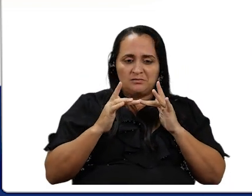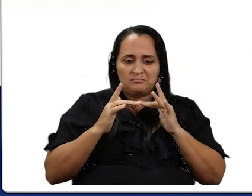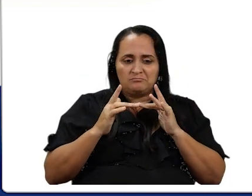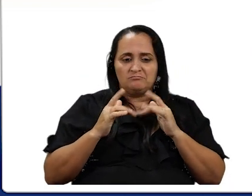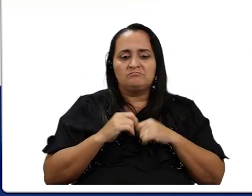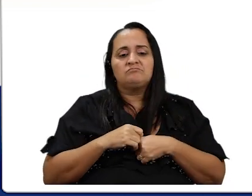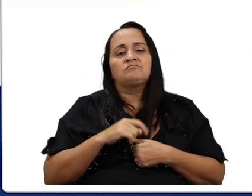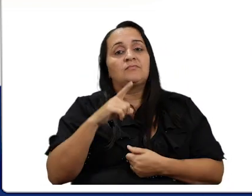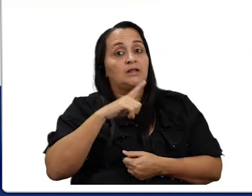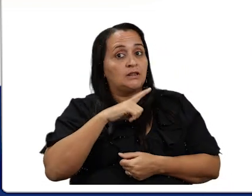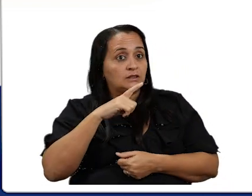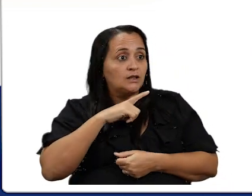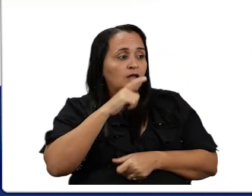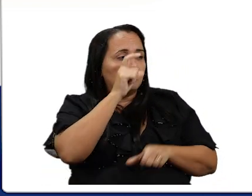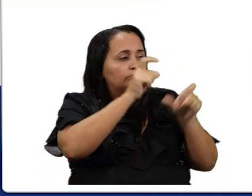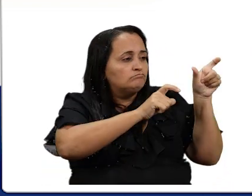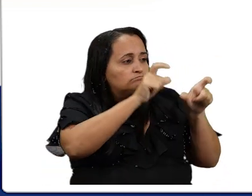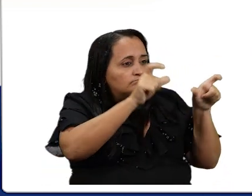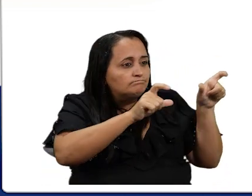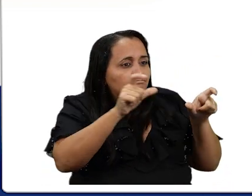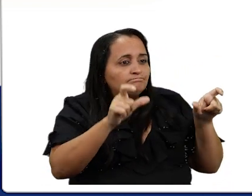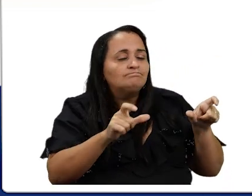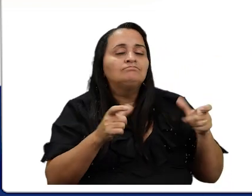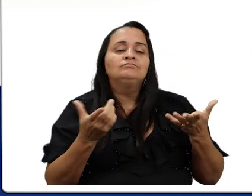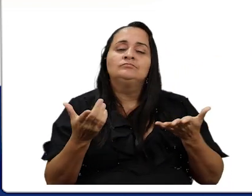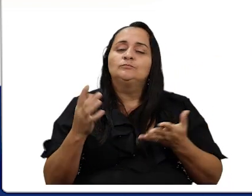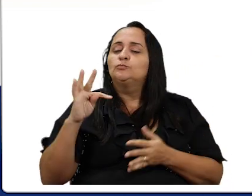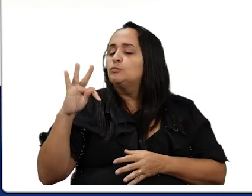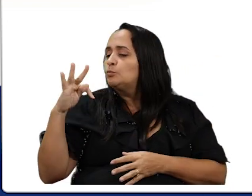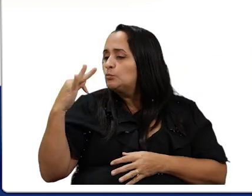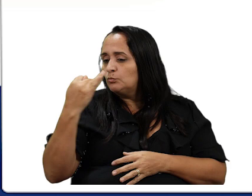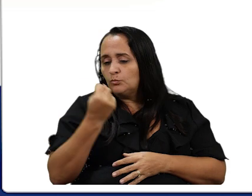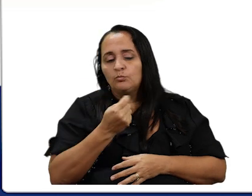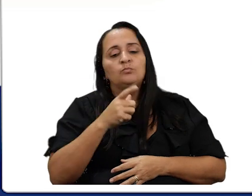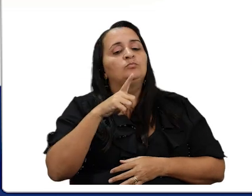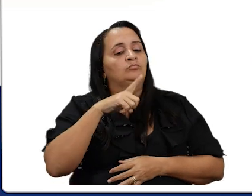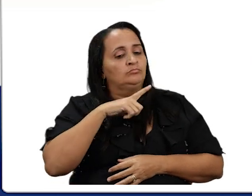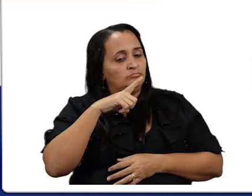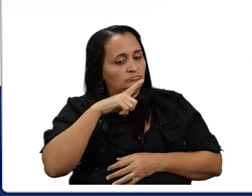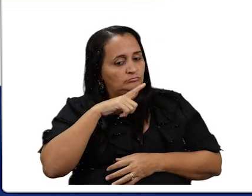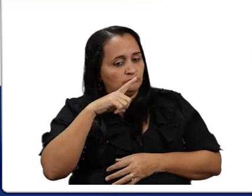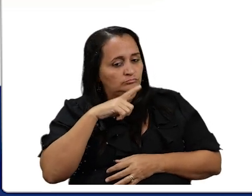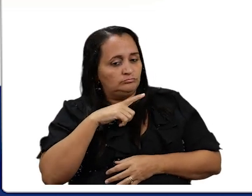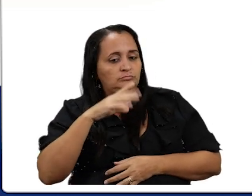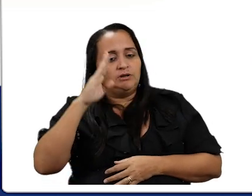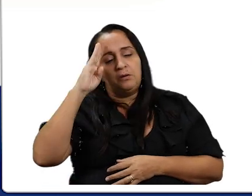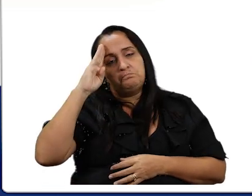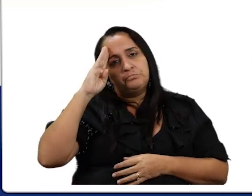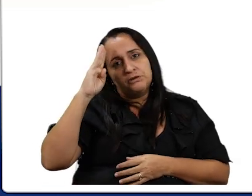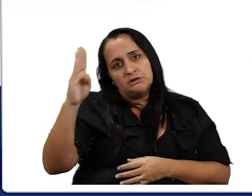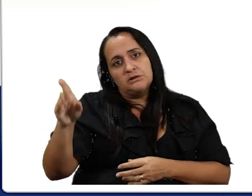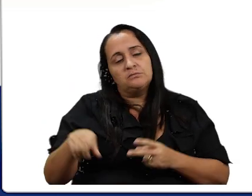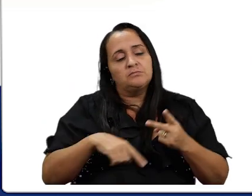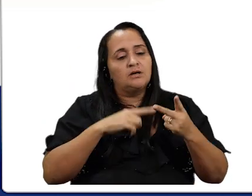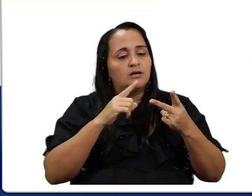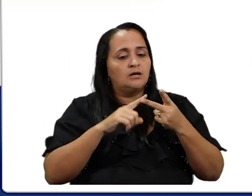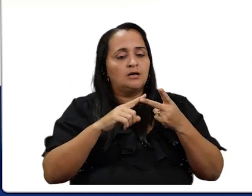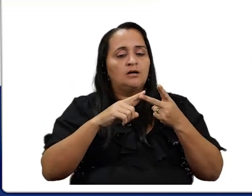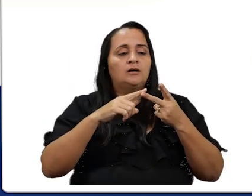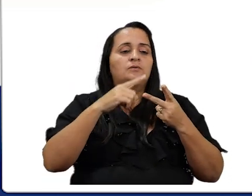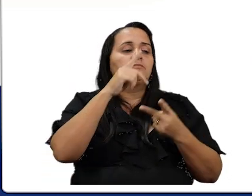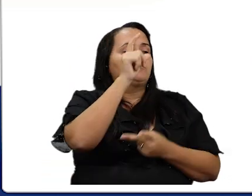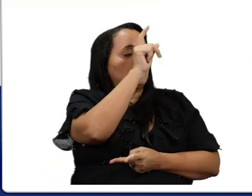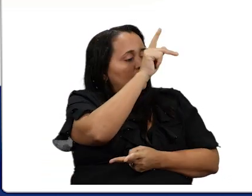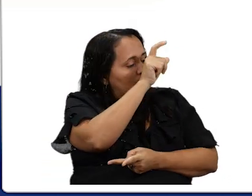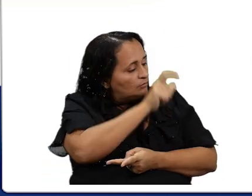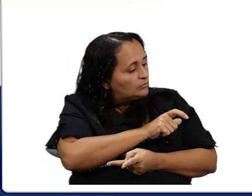Possui personagens. Todo conto vai possuir personagem principal, personagens